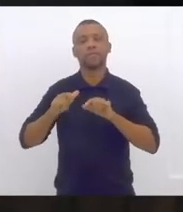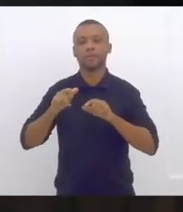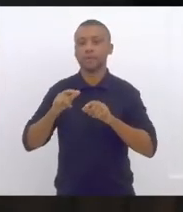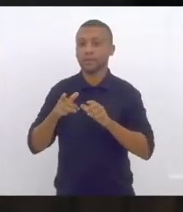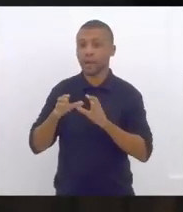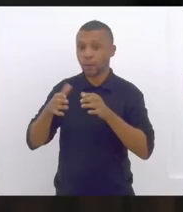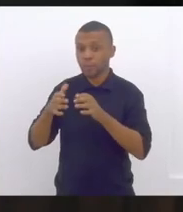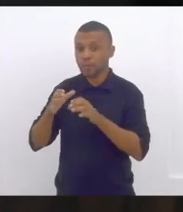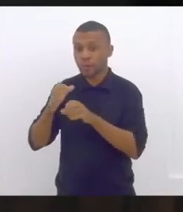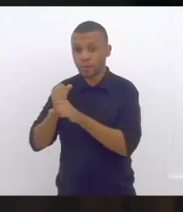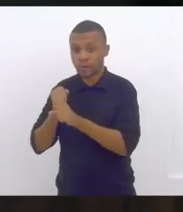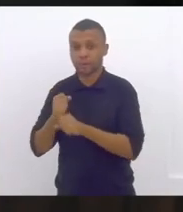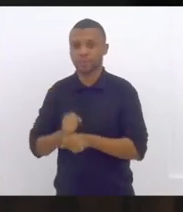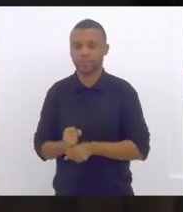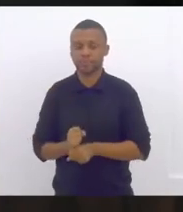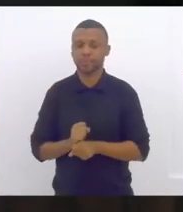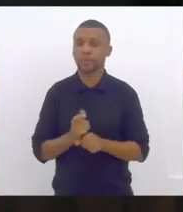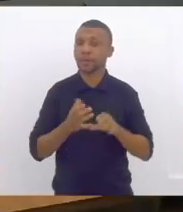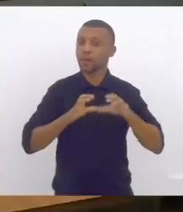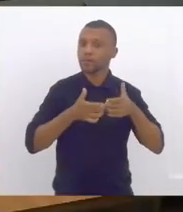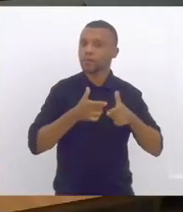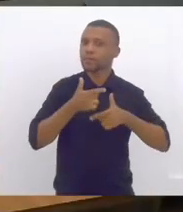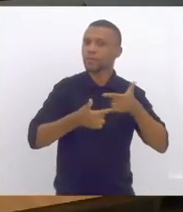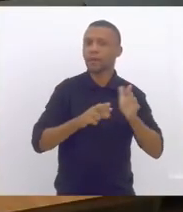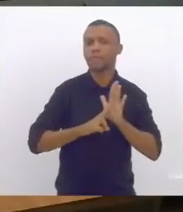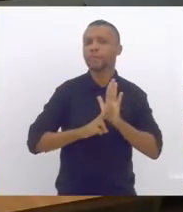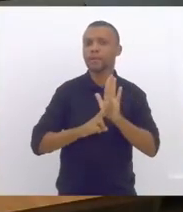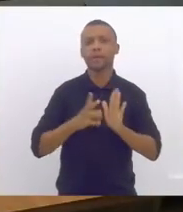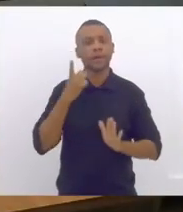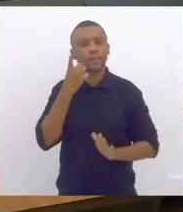Orçamento. Pela Comissão de Trabalho, deputada Mônica.